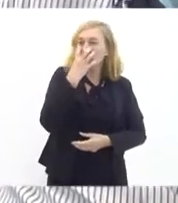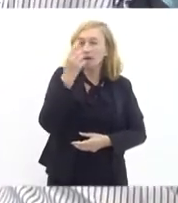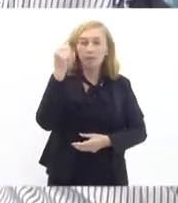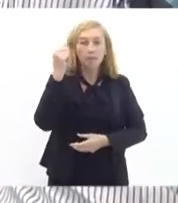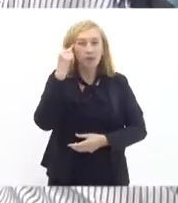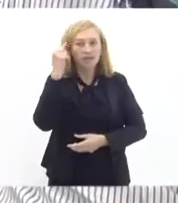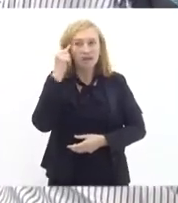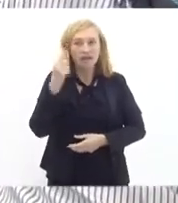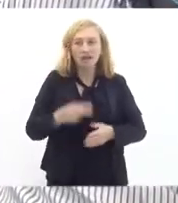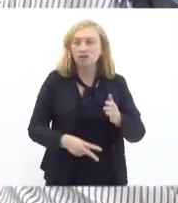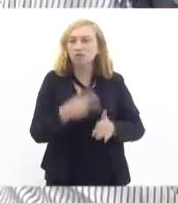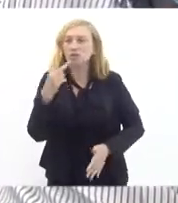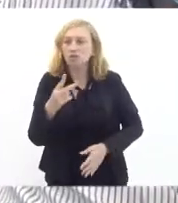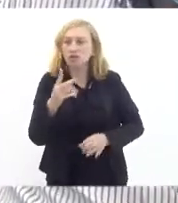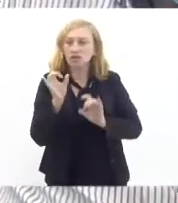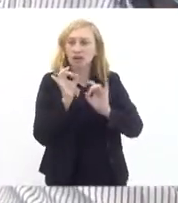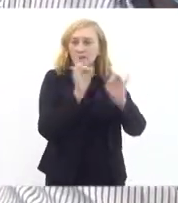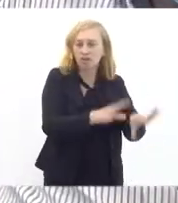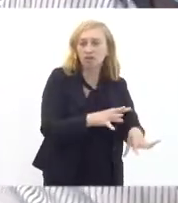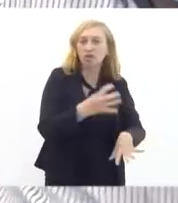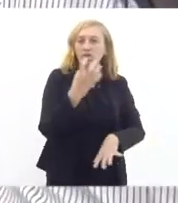volta. Perfeito.